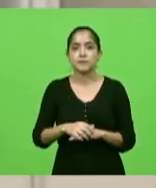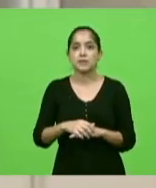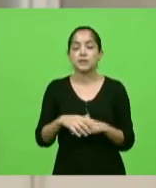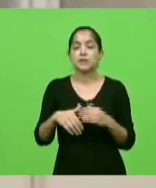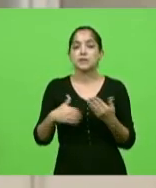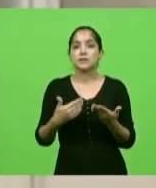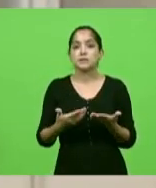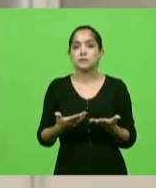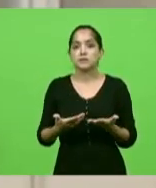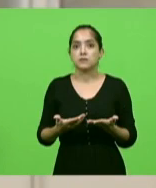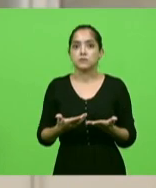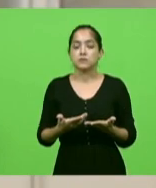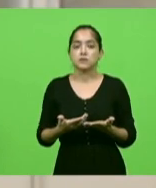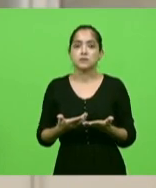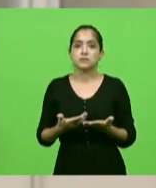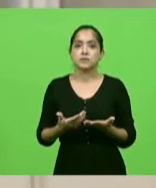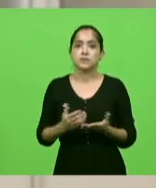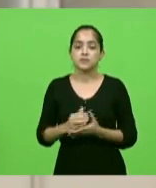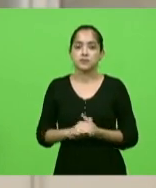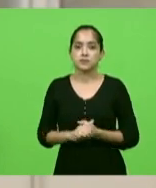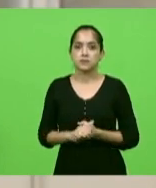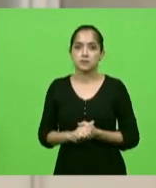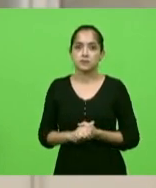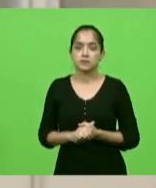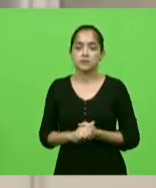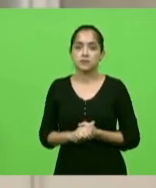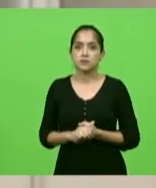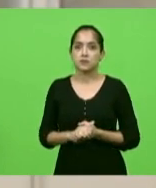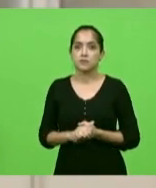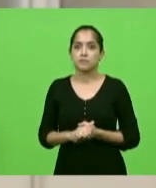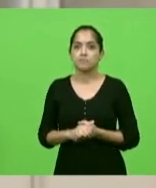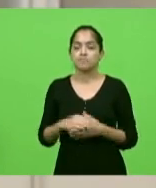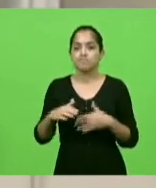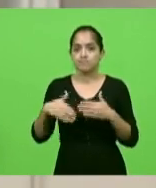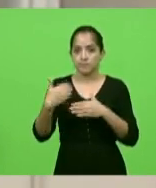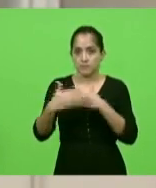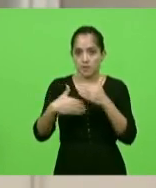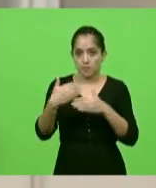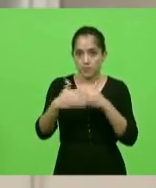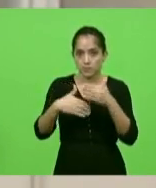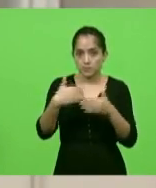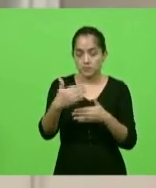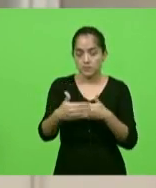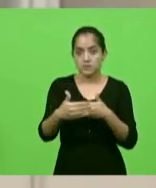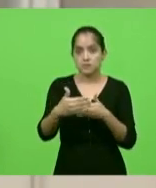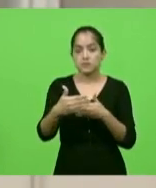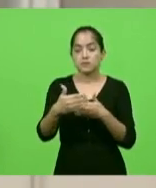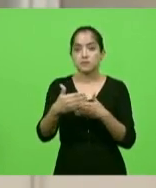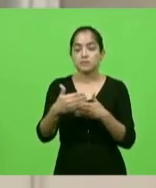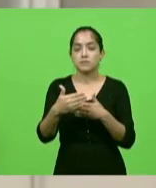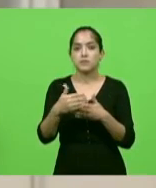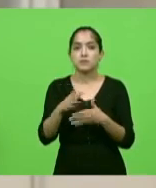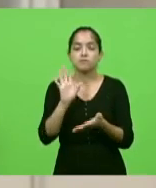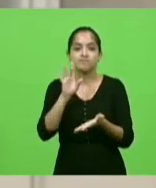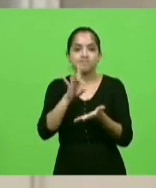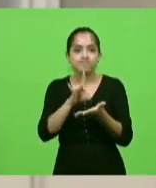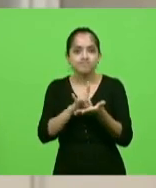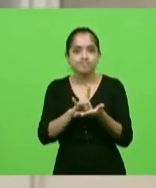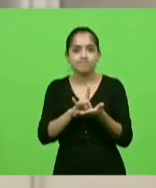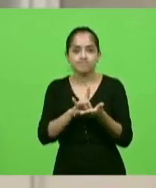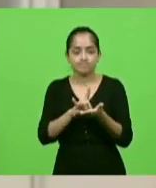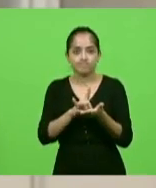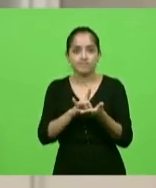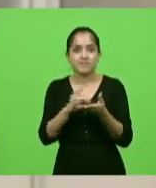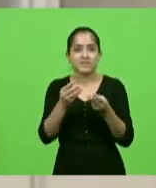e desta maneira eu tenho que após o exame e evidentemente